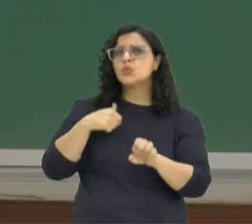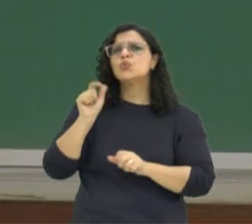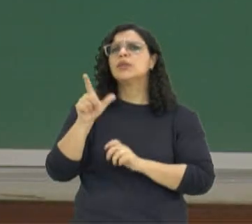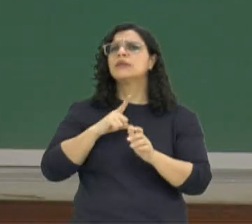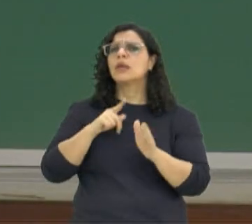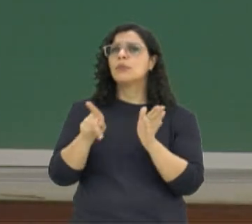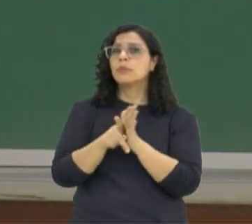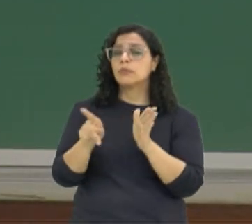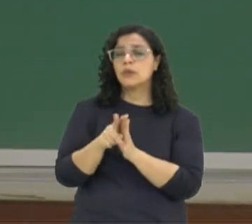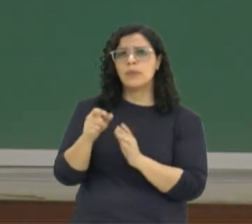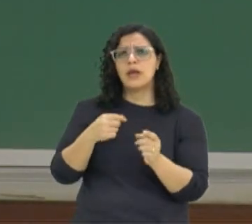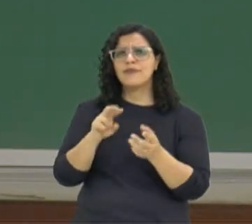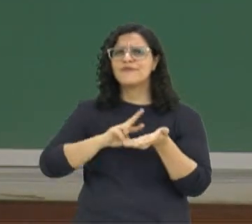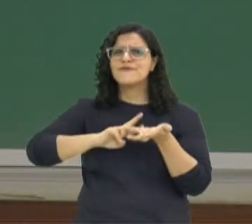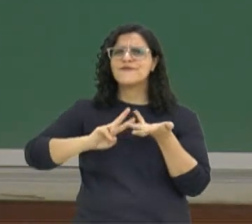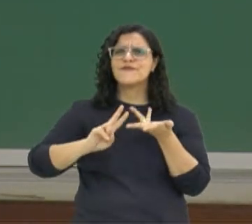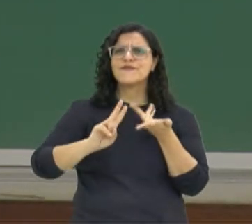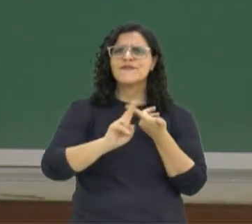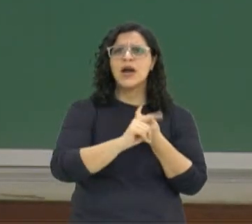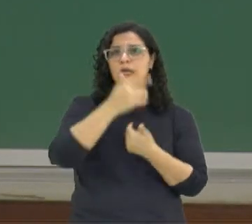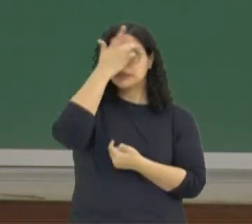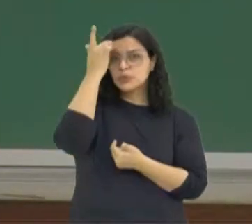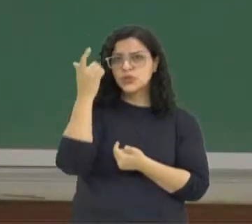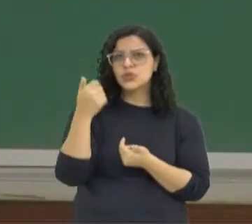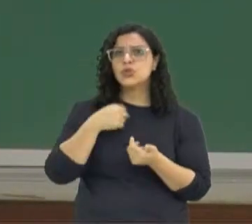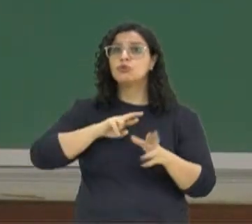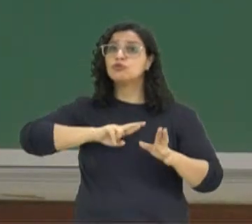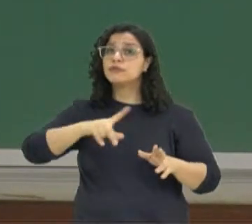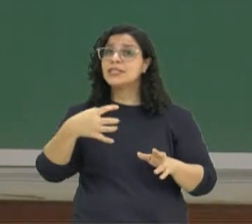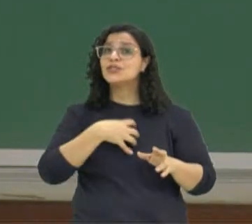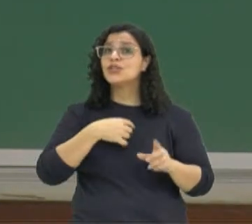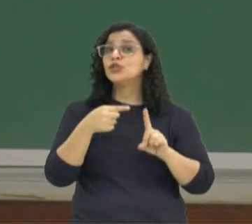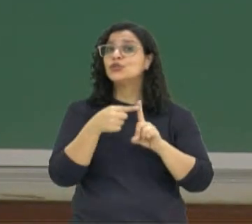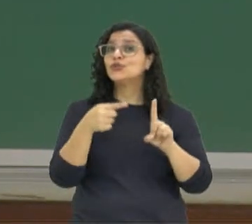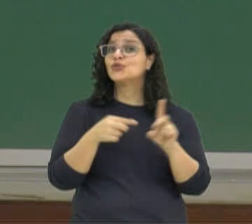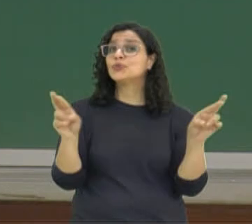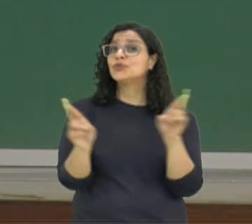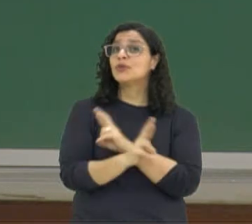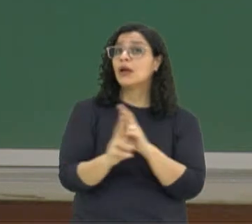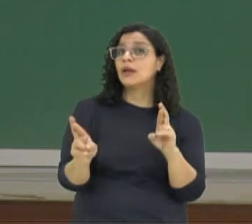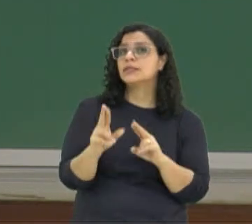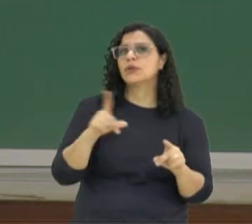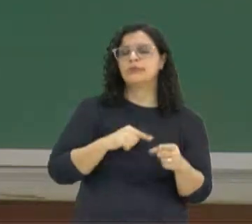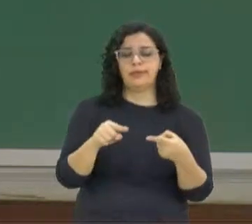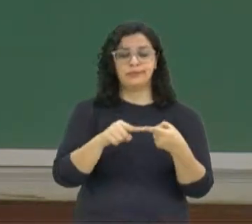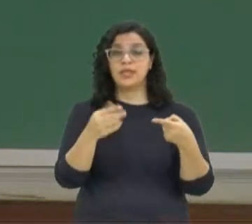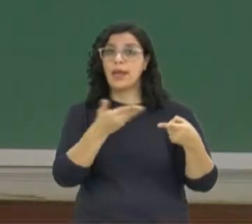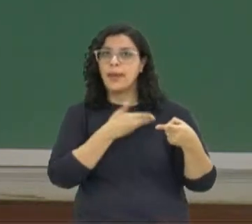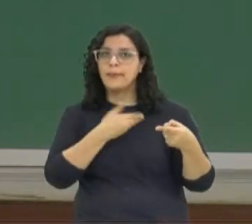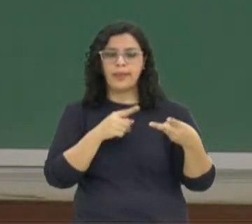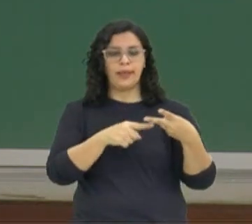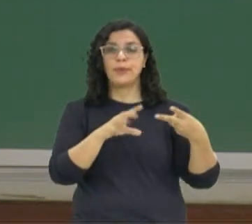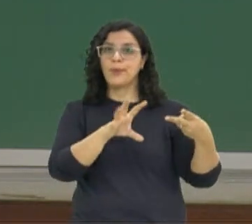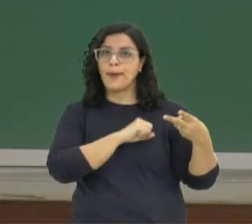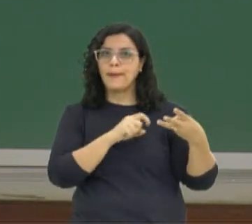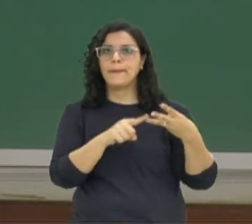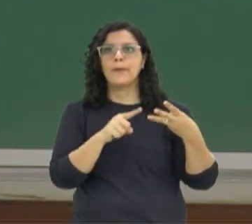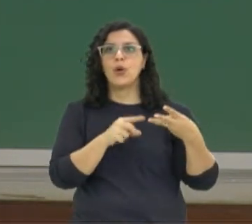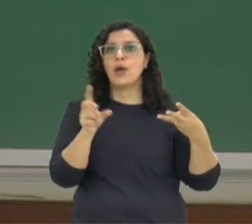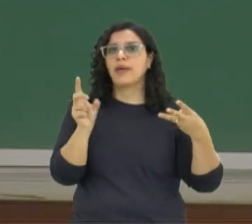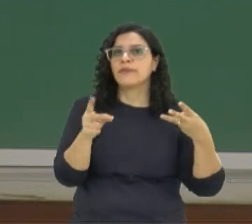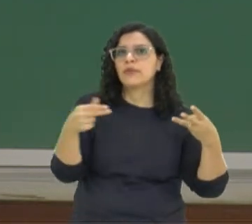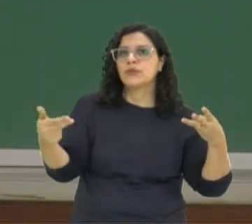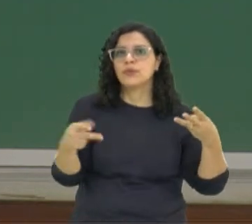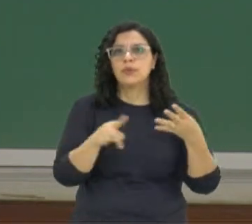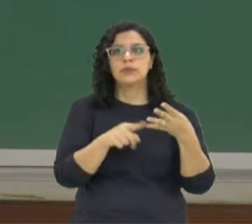na qual, né, diversos indivíduos mantêm diferentes tipos de relação, seja ela de amizade, amorosa,